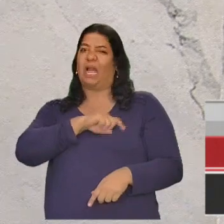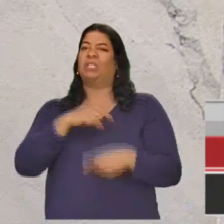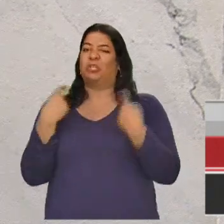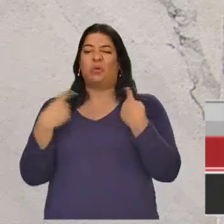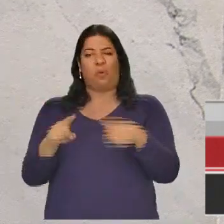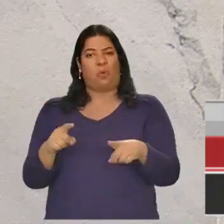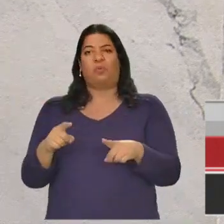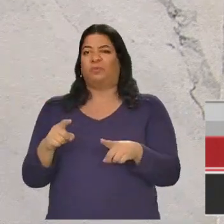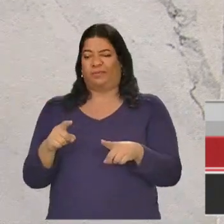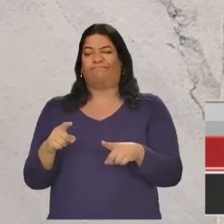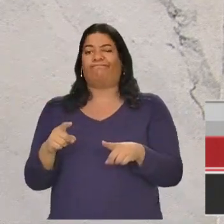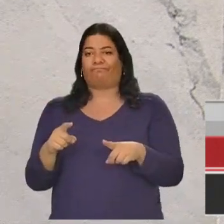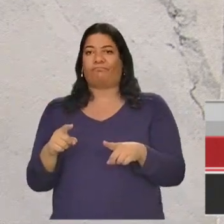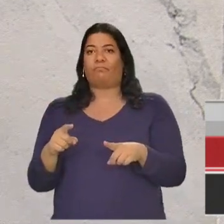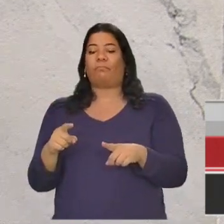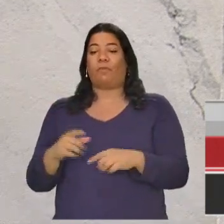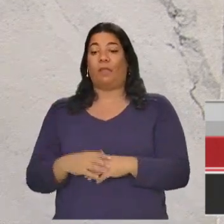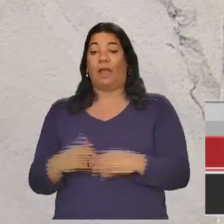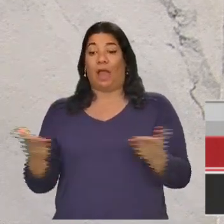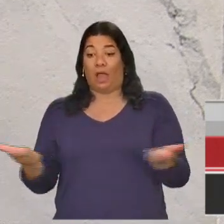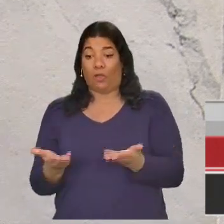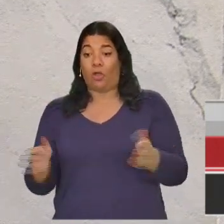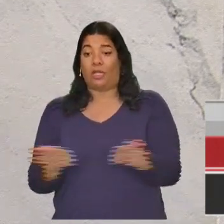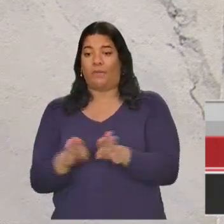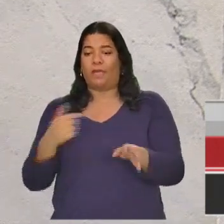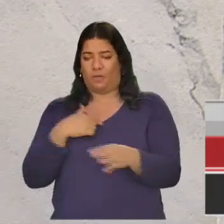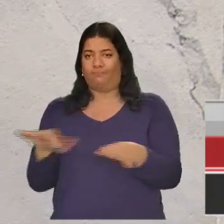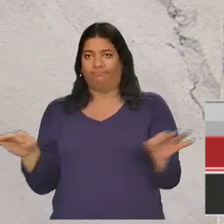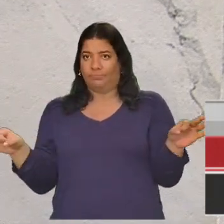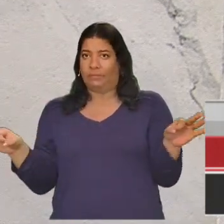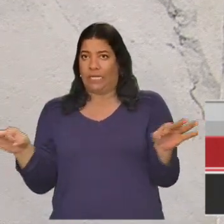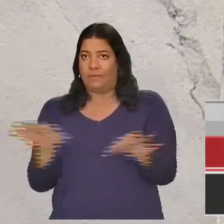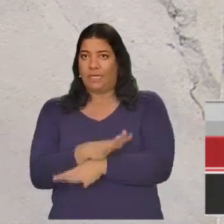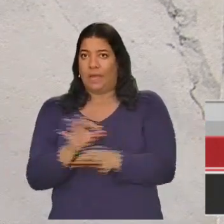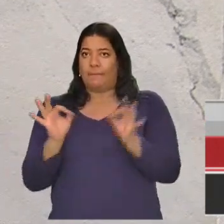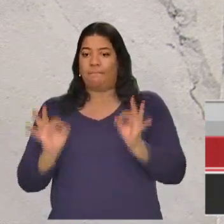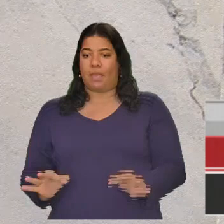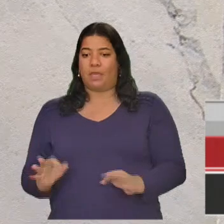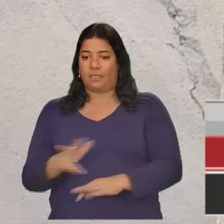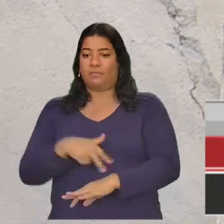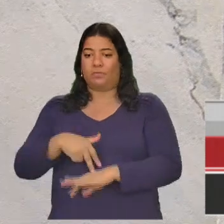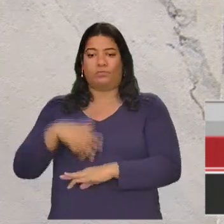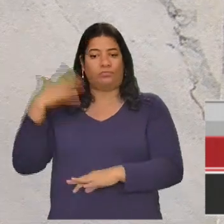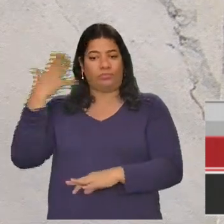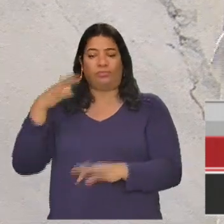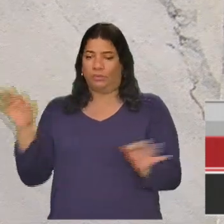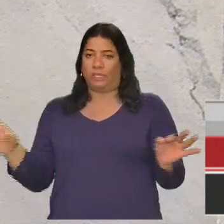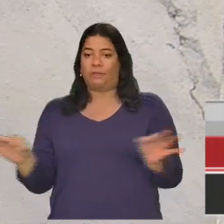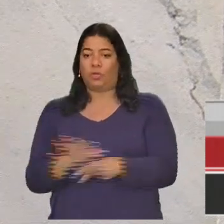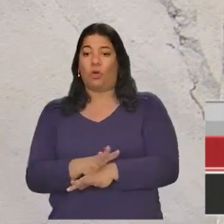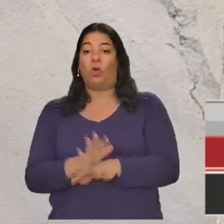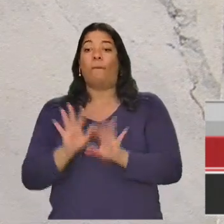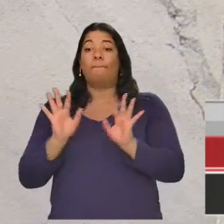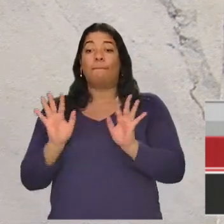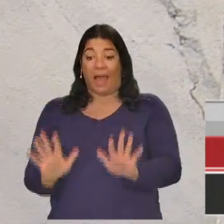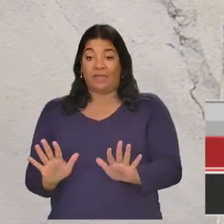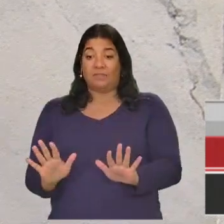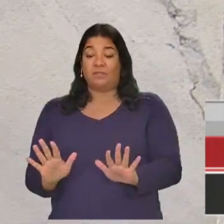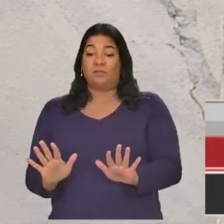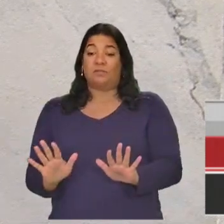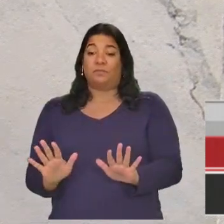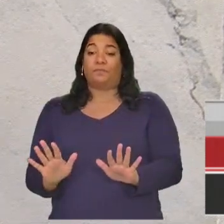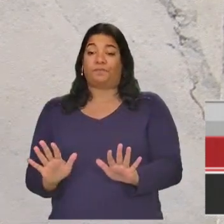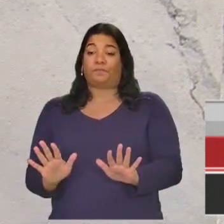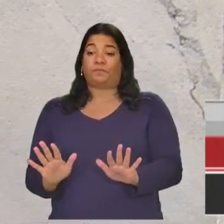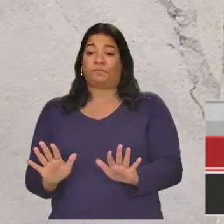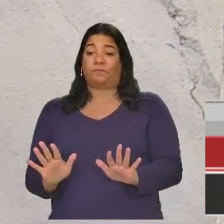previdência e termina se apresenta agora minha fala minha não posso deixar de registrar aqui logicamente